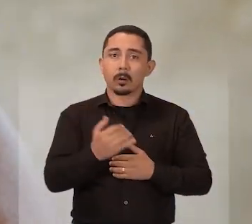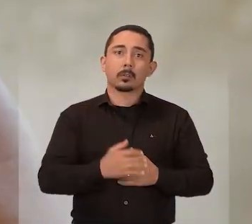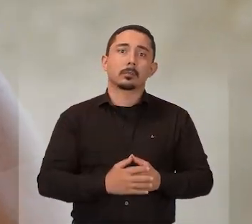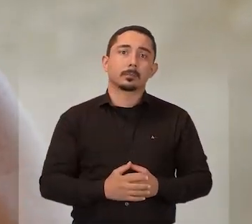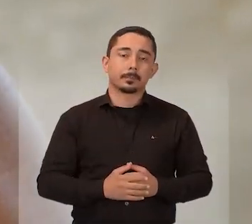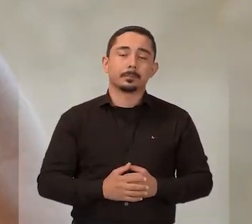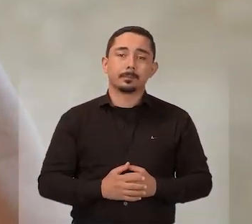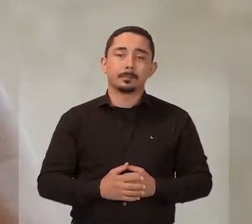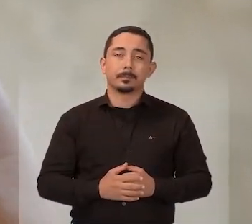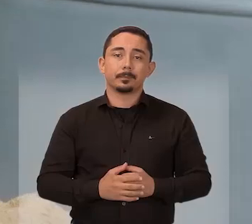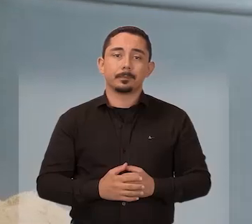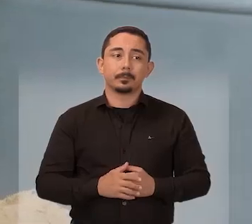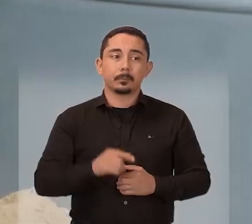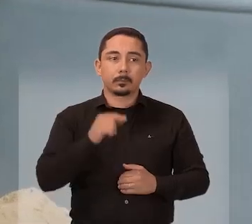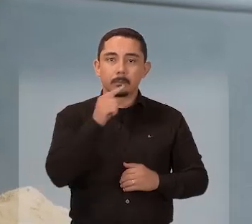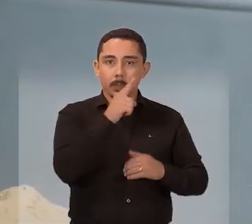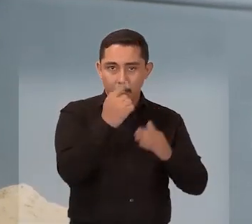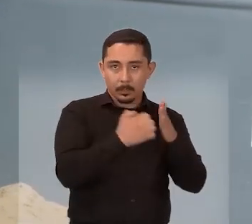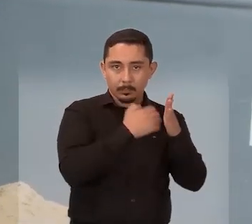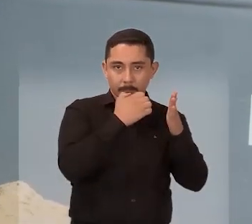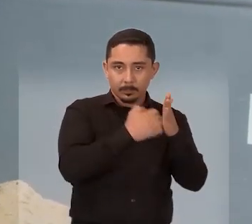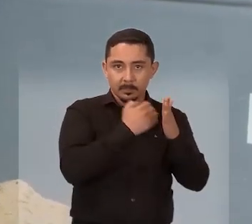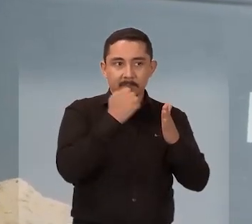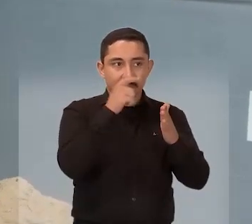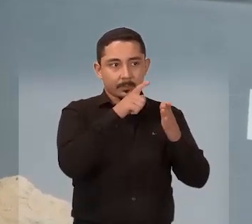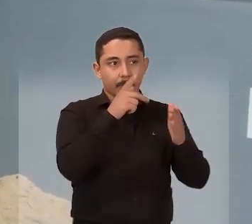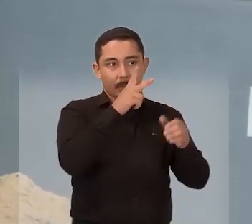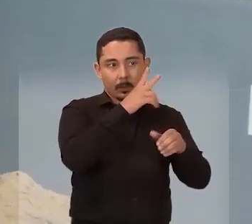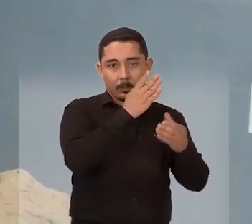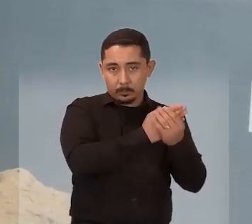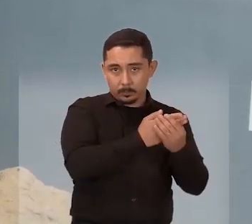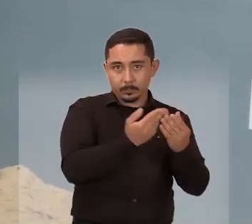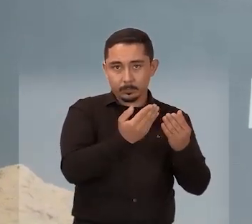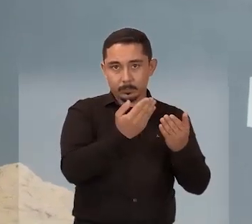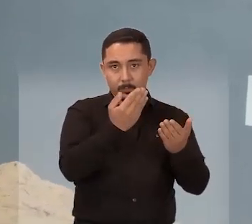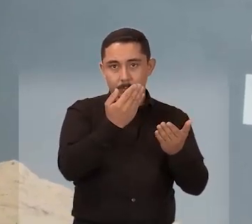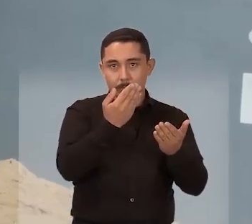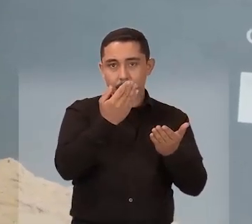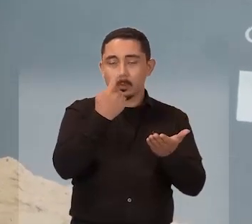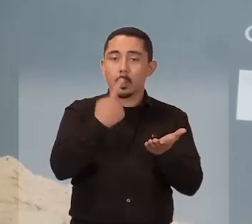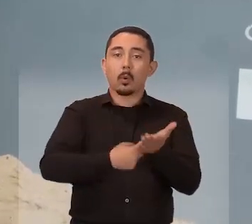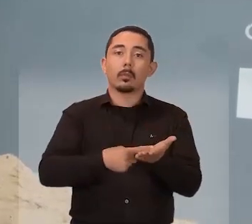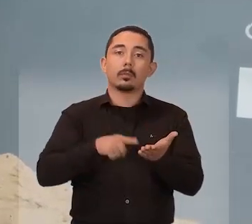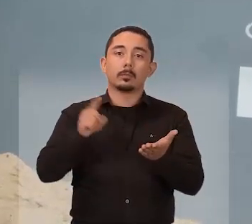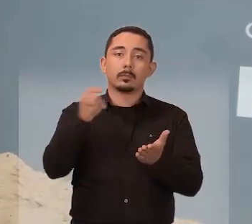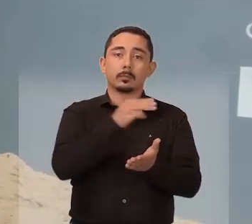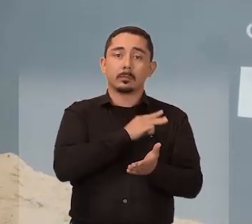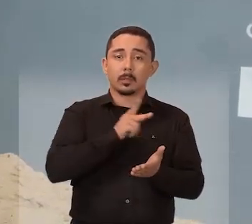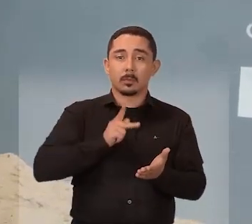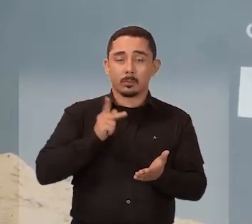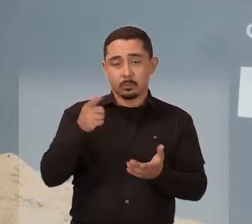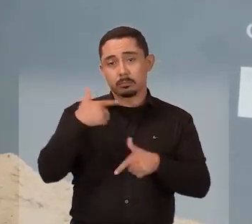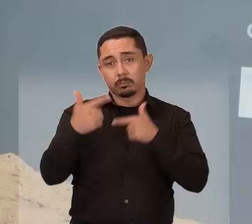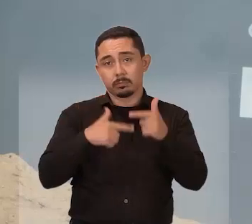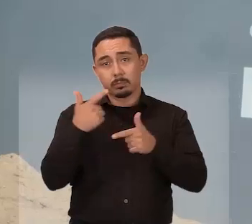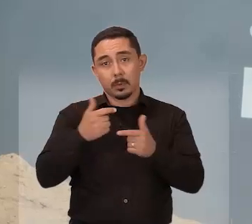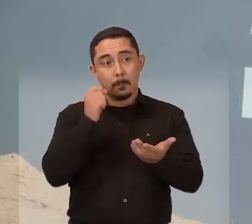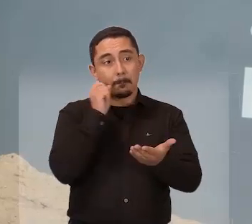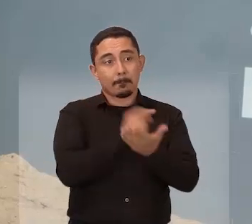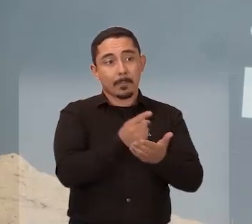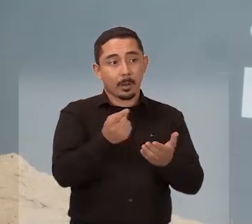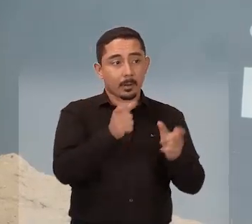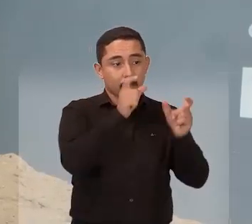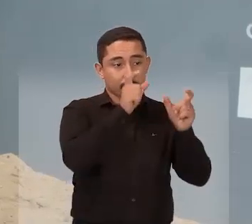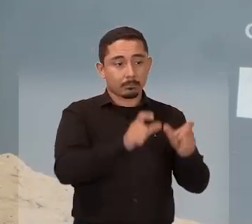tava. As vinícolas envolvidas no caso fizeram um acordo no Ministério Público do Trabalho e pagaram